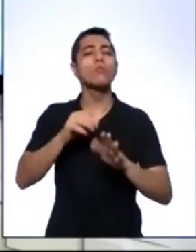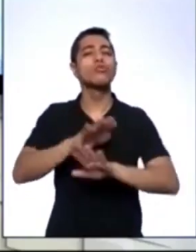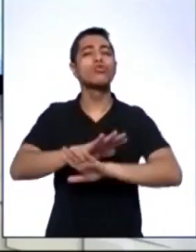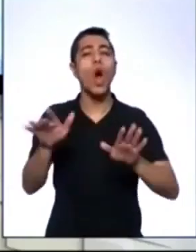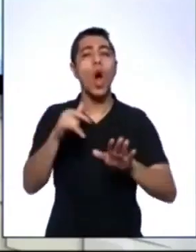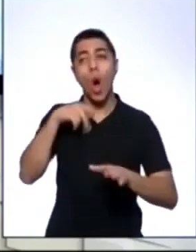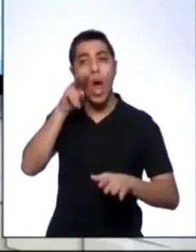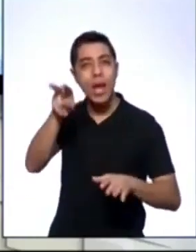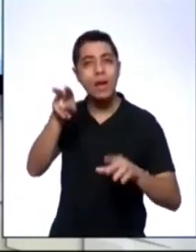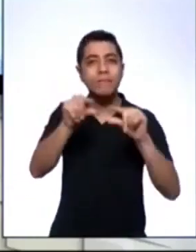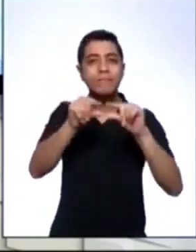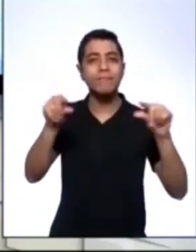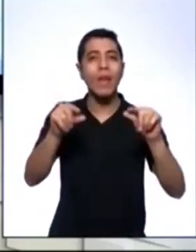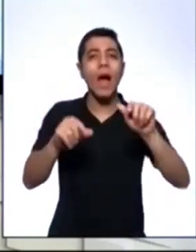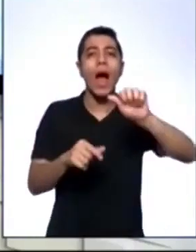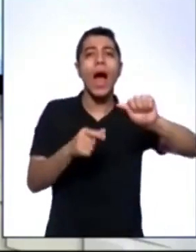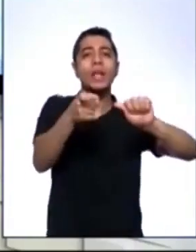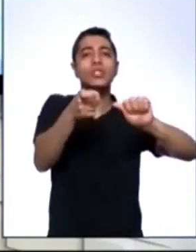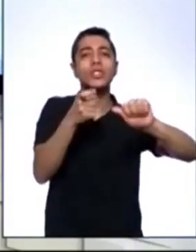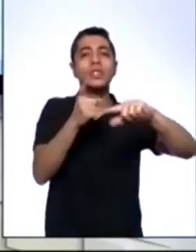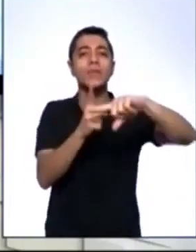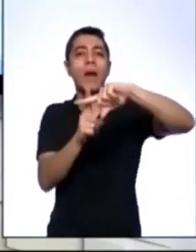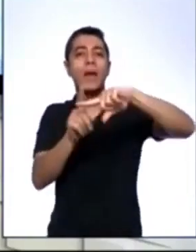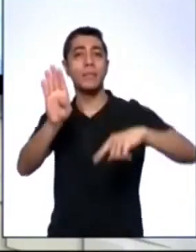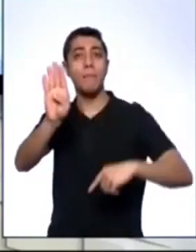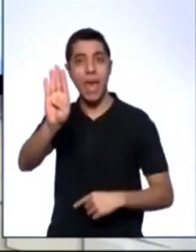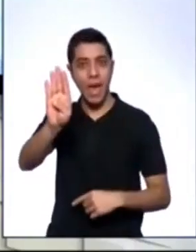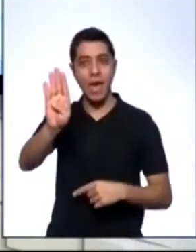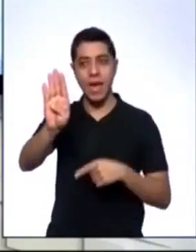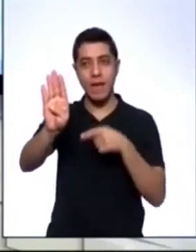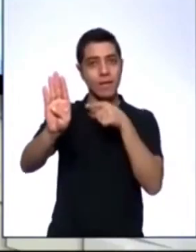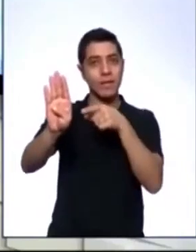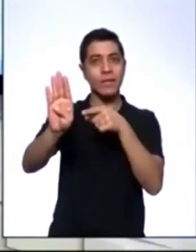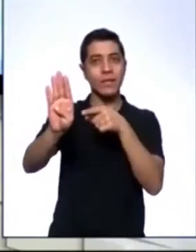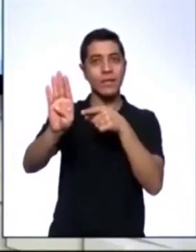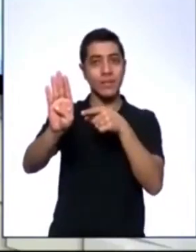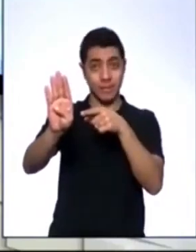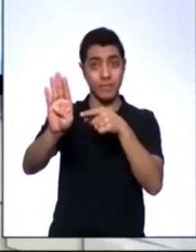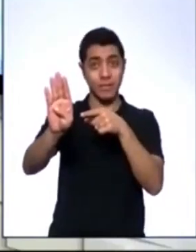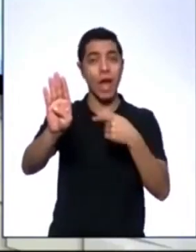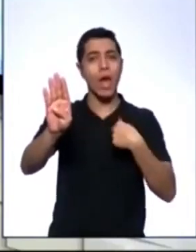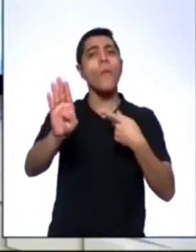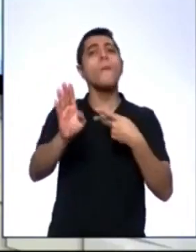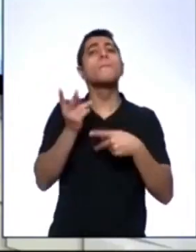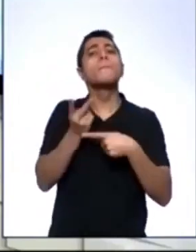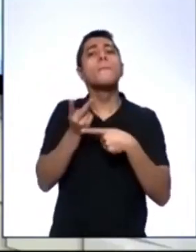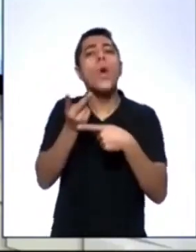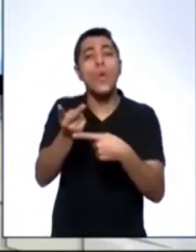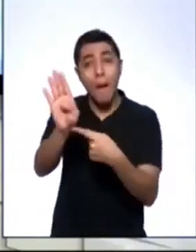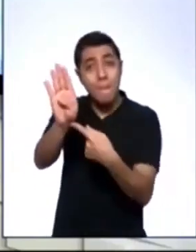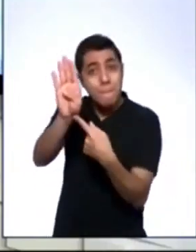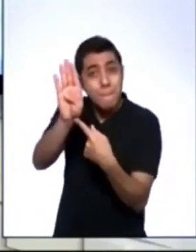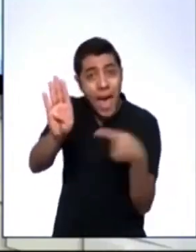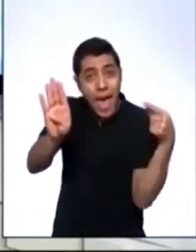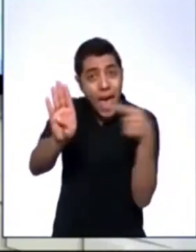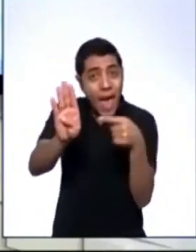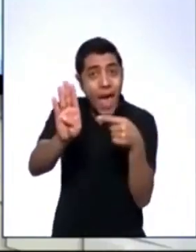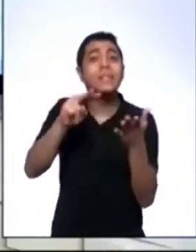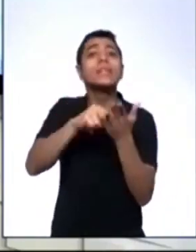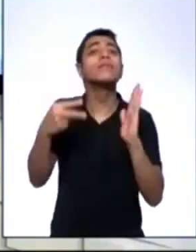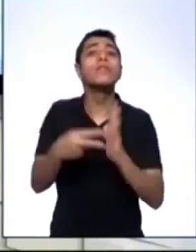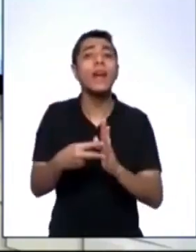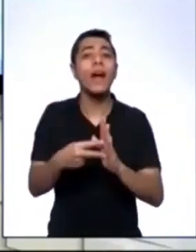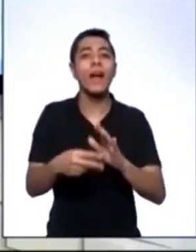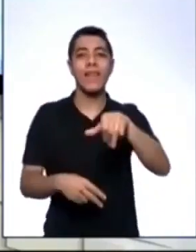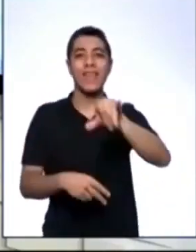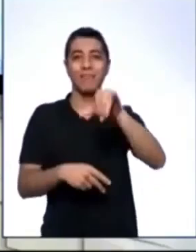b a hora que eu ver quem é o termo independente Eu já sei que é onde corta no Y pronto galera mas na